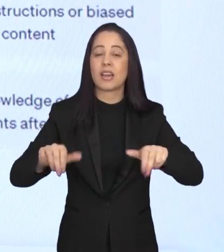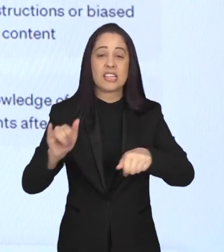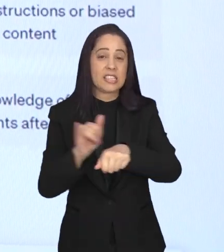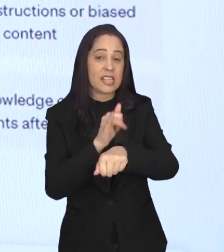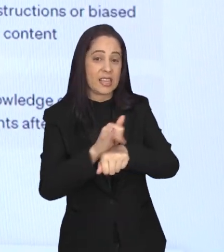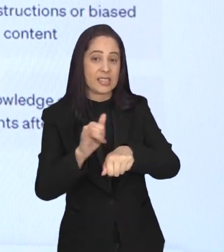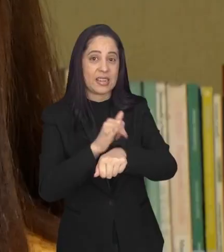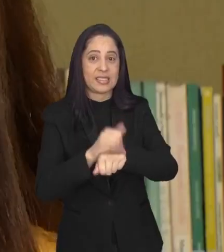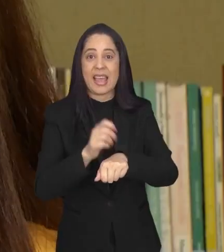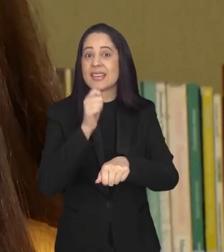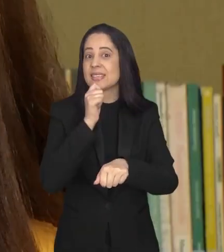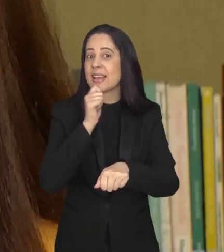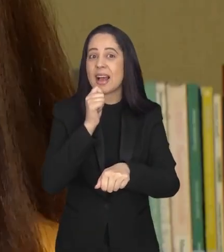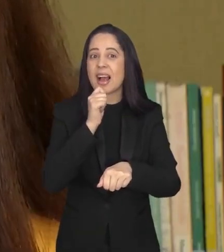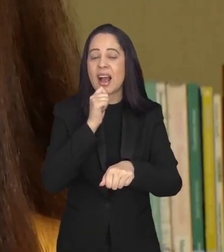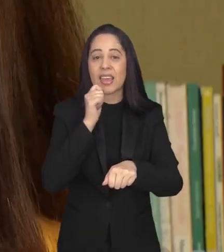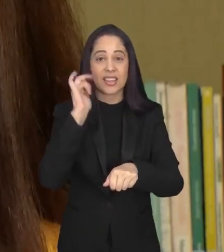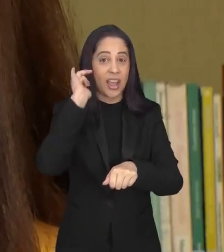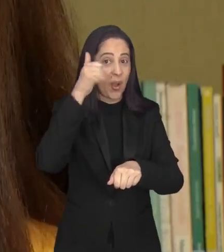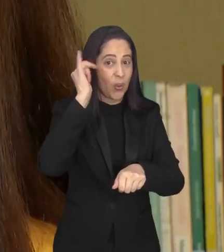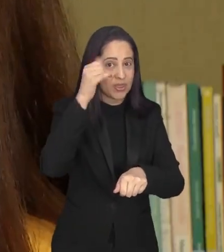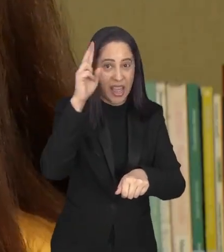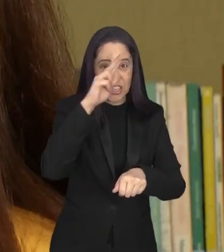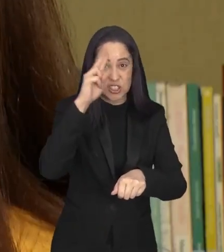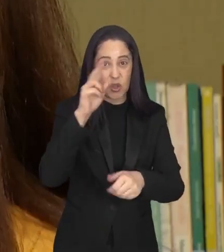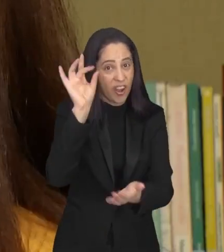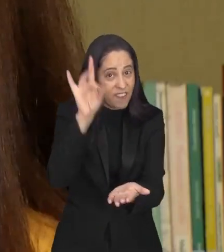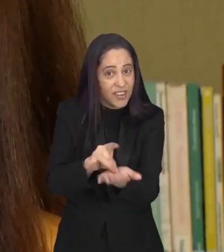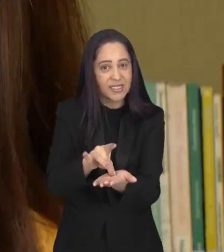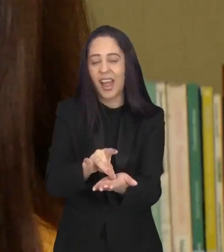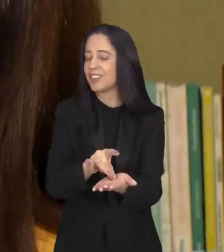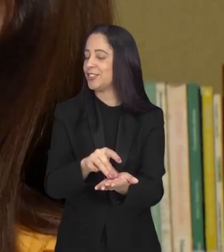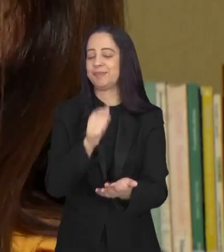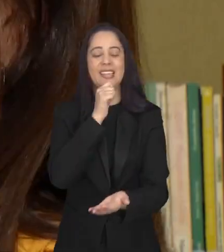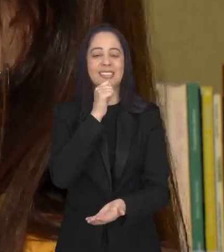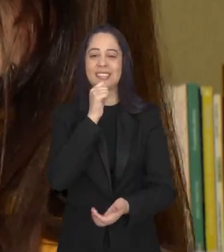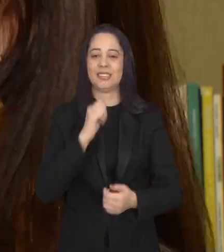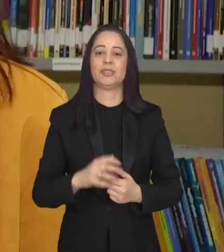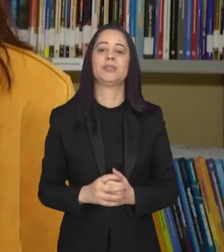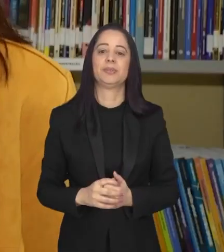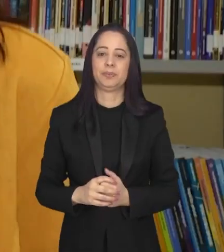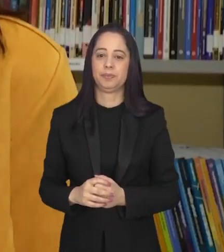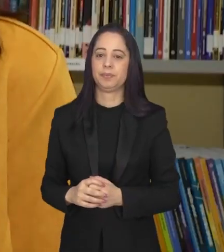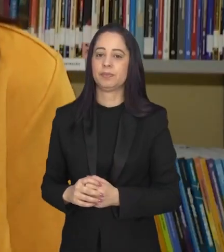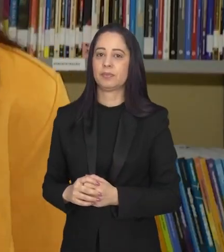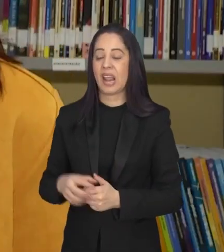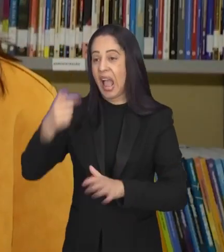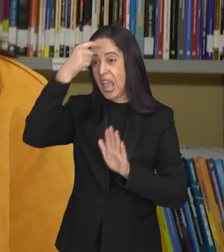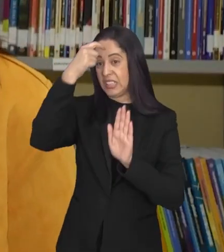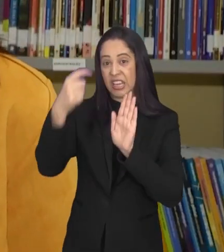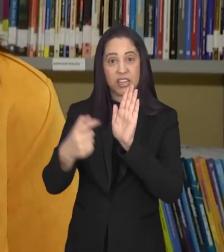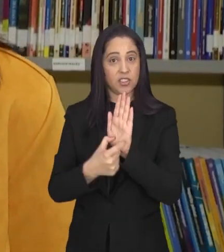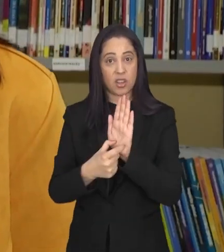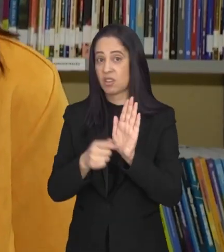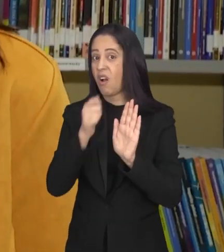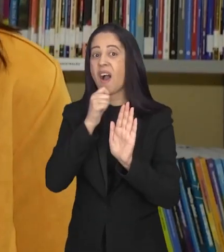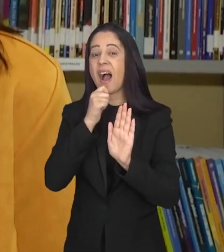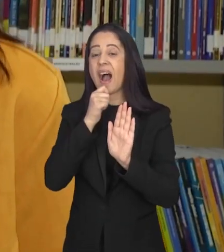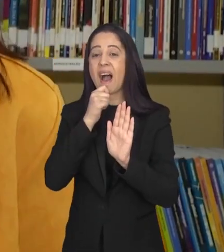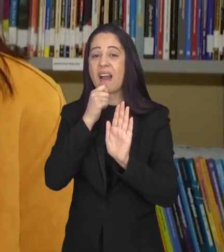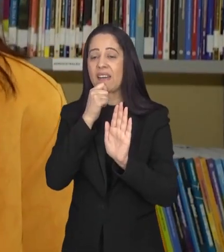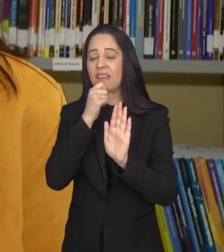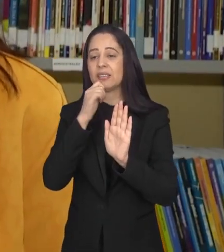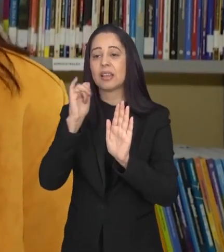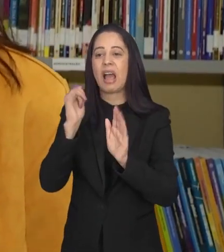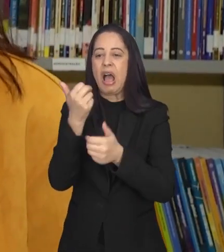as ferramentas ainda não conseguem contar histórias capazes de emocionar o público. Isso é uma coisa que a inteligência artificial não